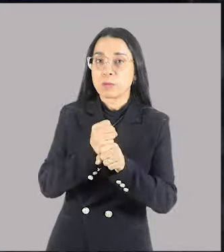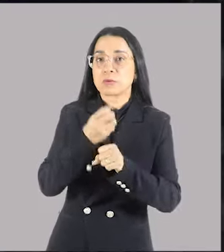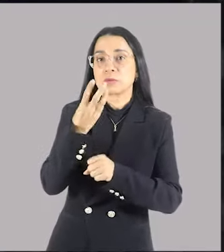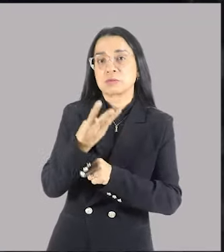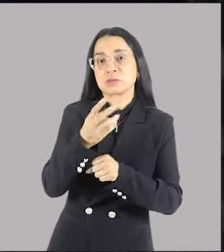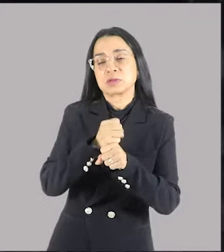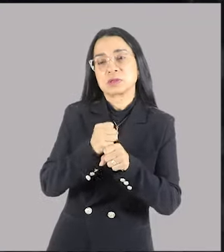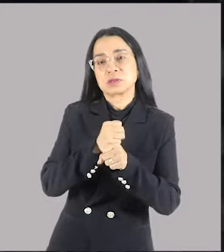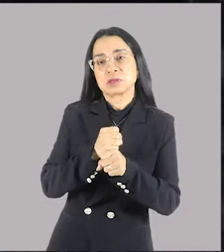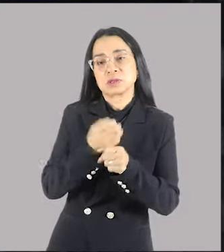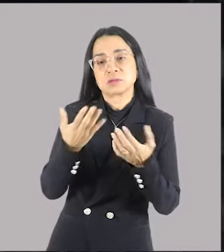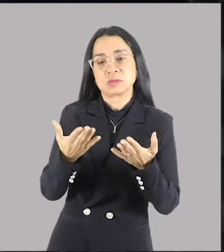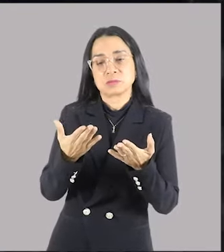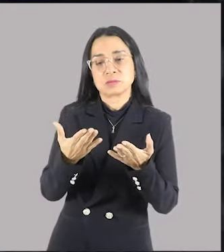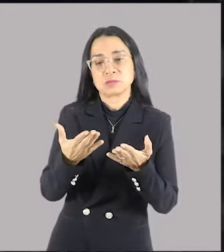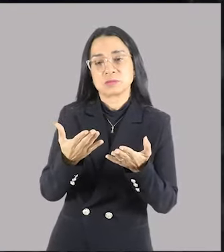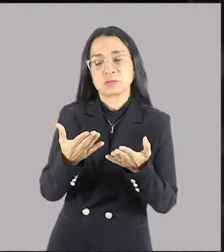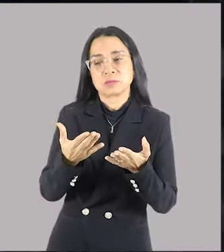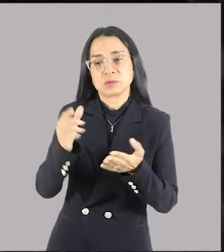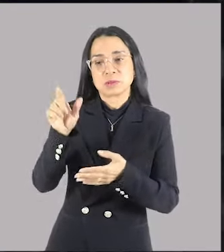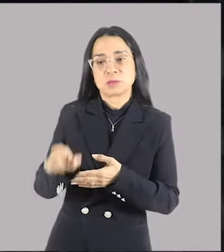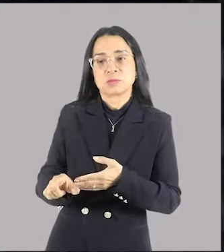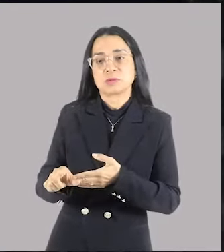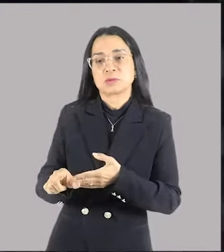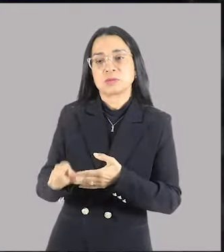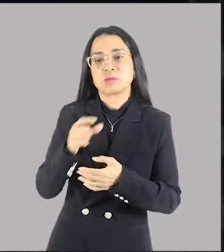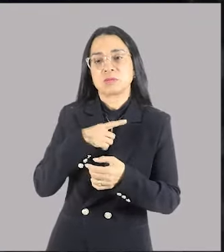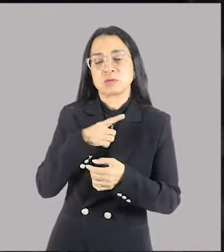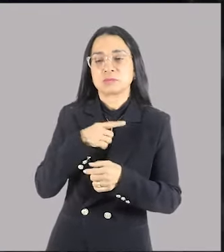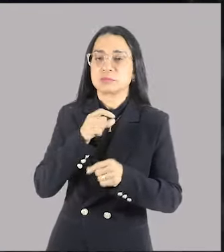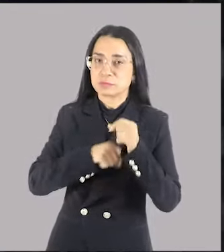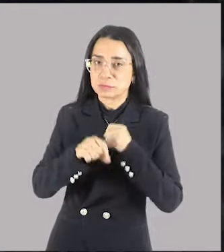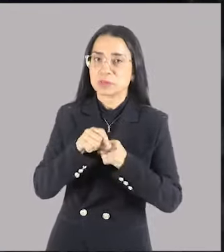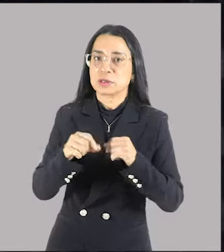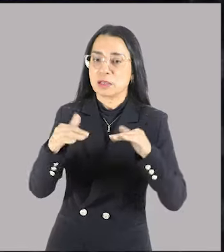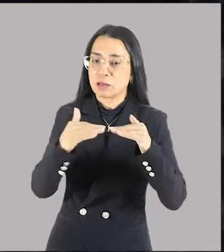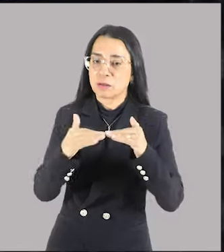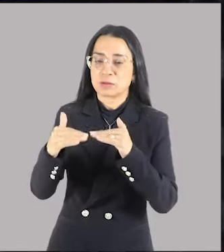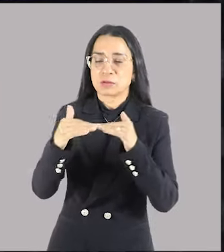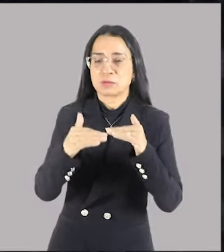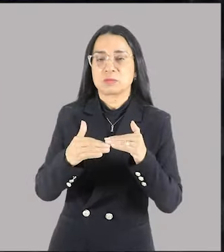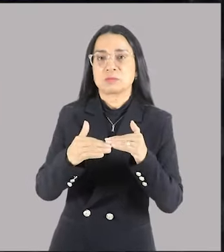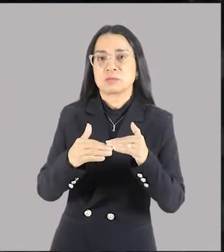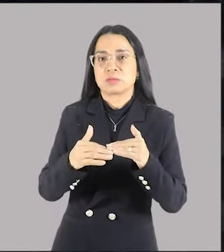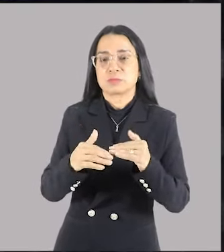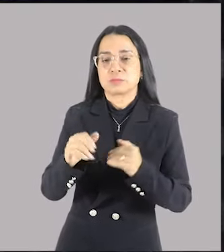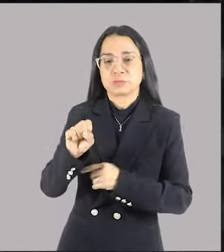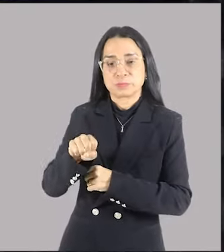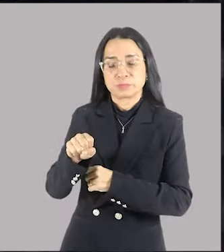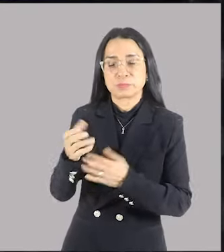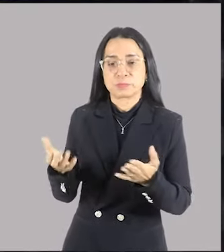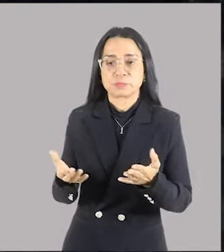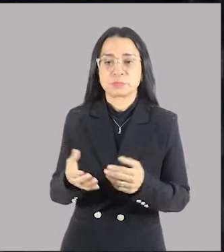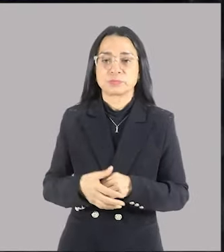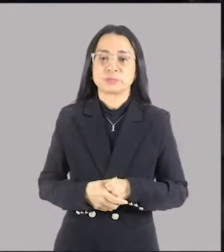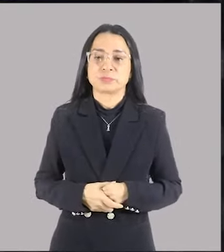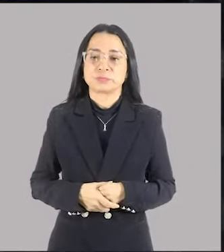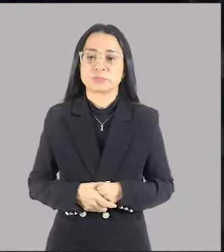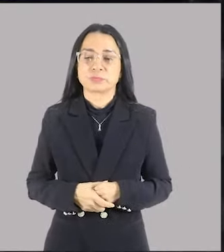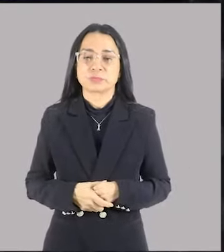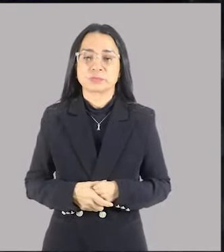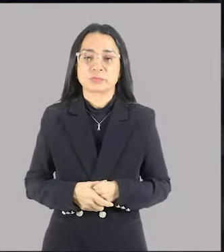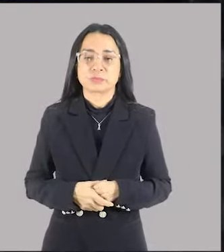nesse caso de todo modo esse servidor adquirirá a estabilidade perfeito ter estabilidade